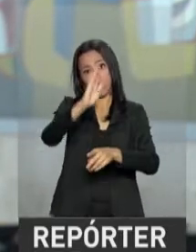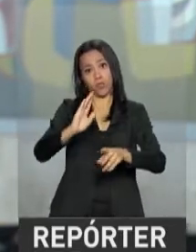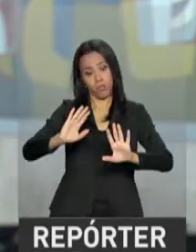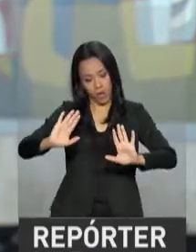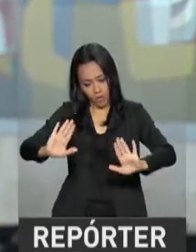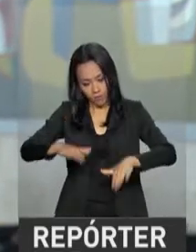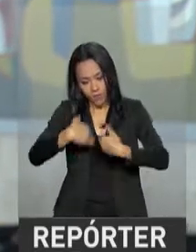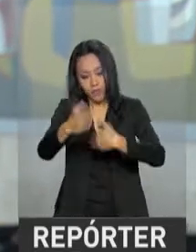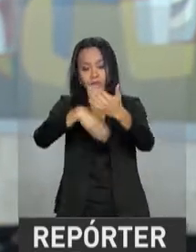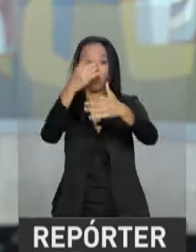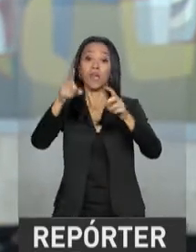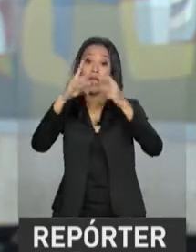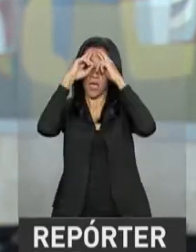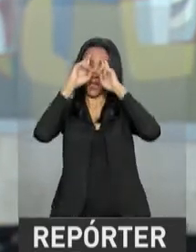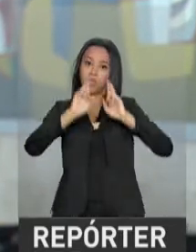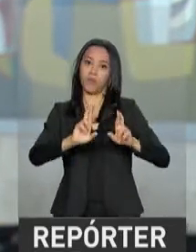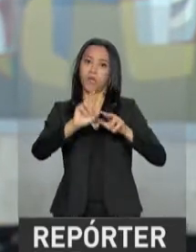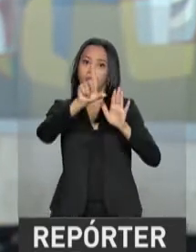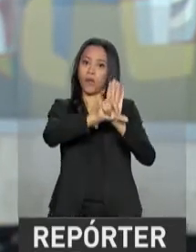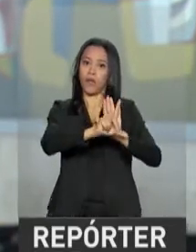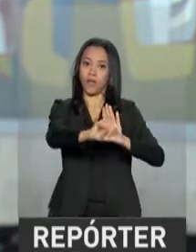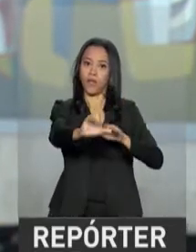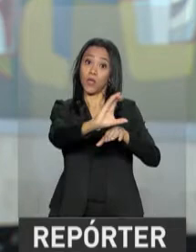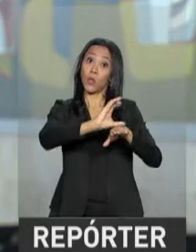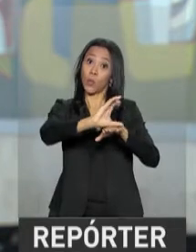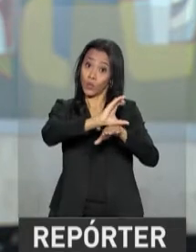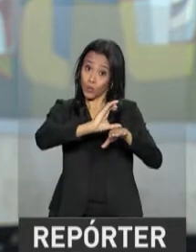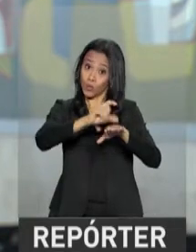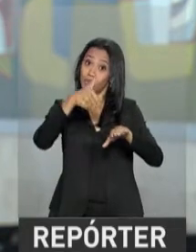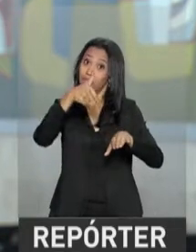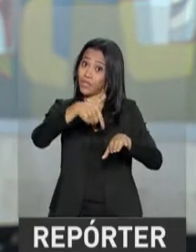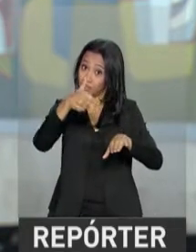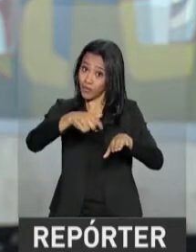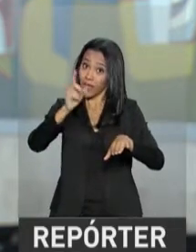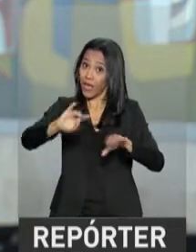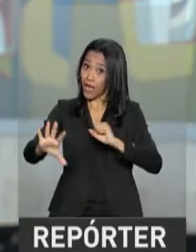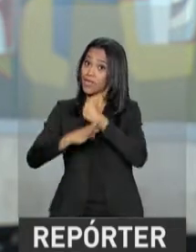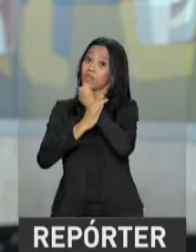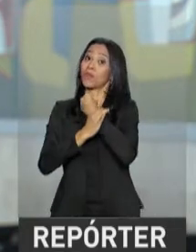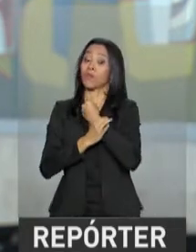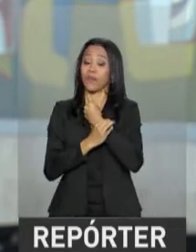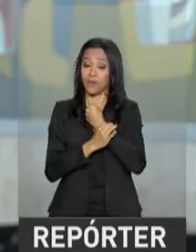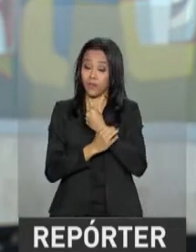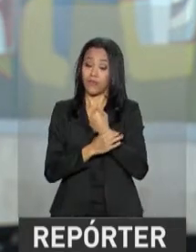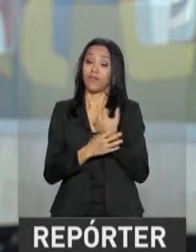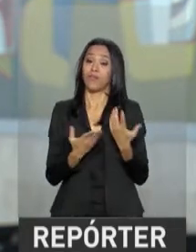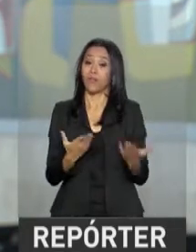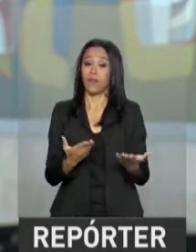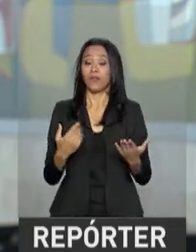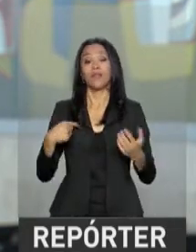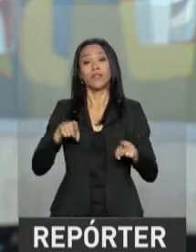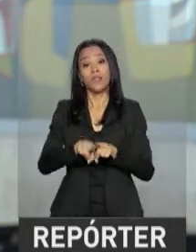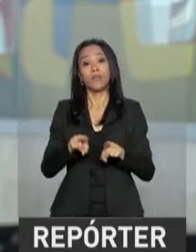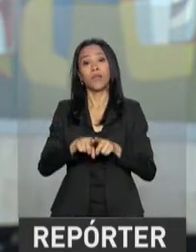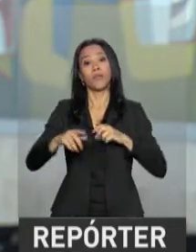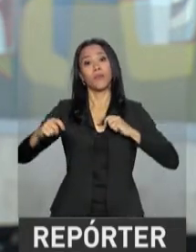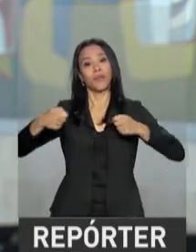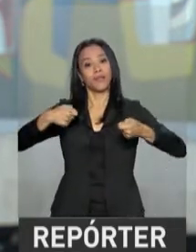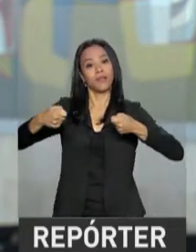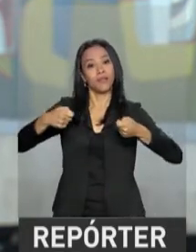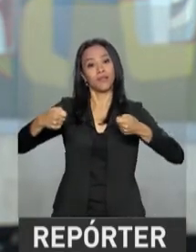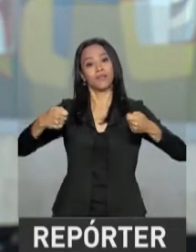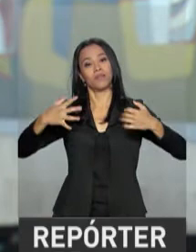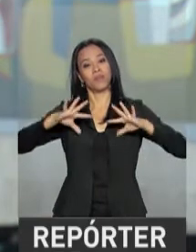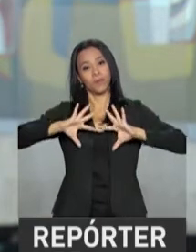respeito às leis e à constituição federal como forma de garantir a segurança ea estabilidade entre pessoas e